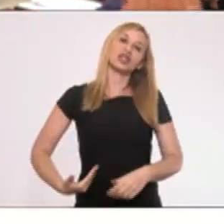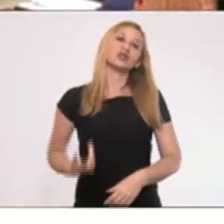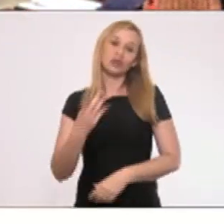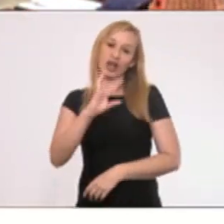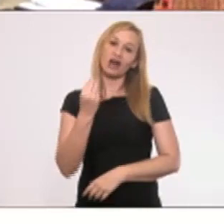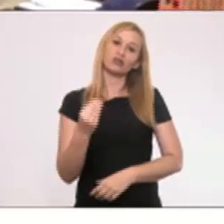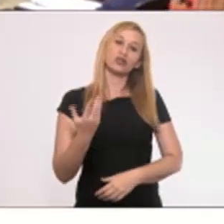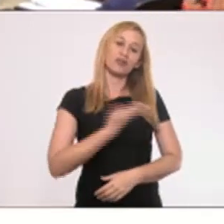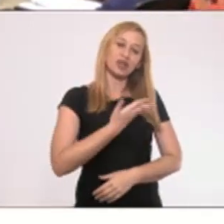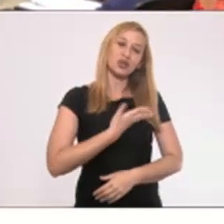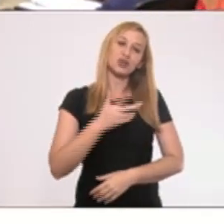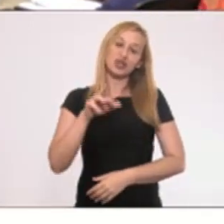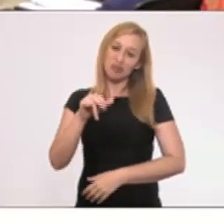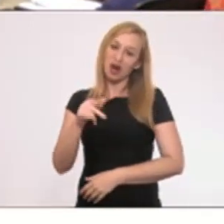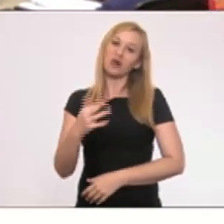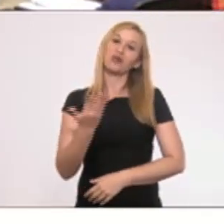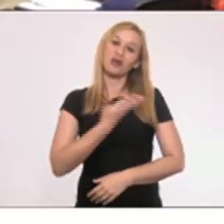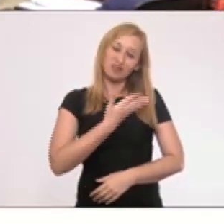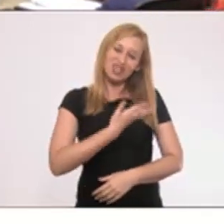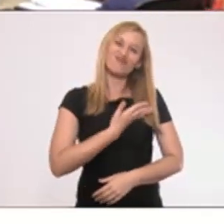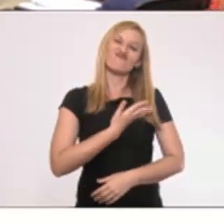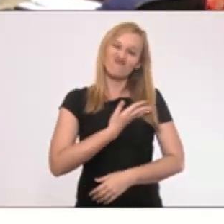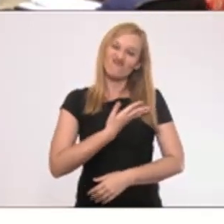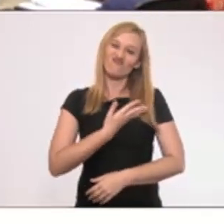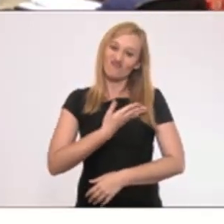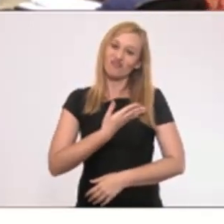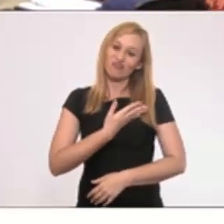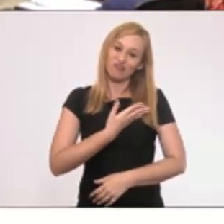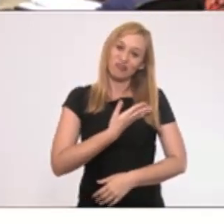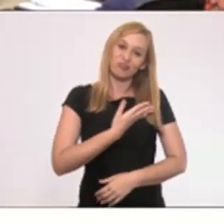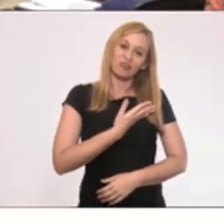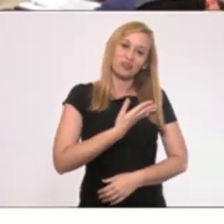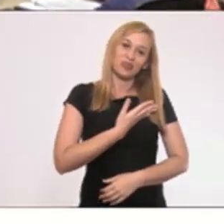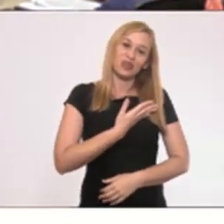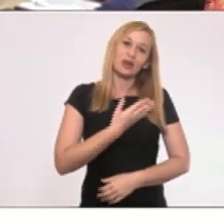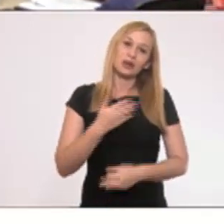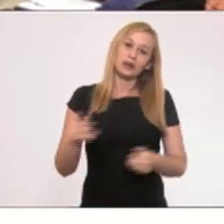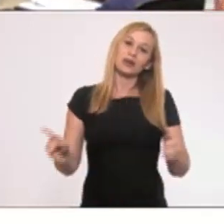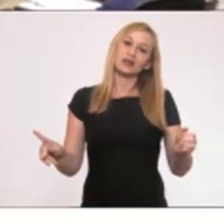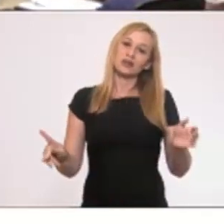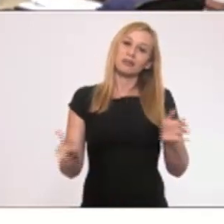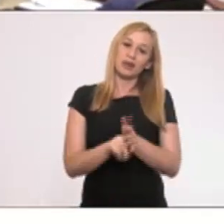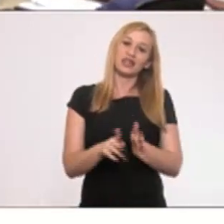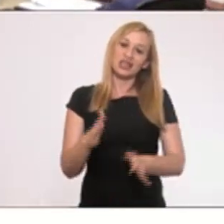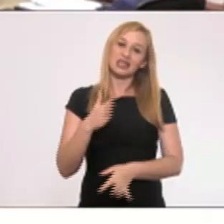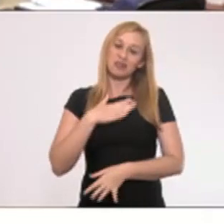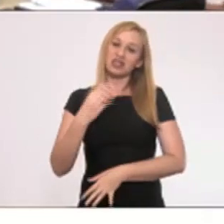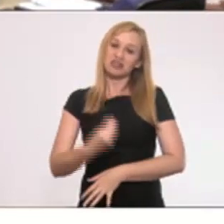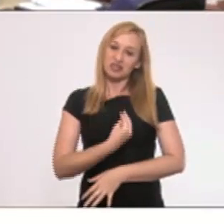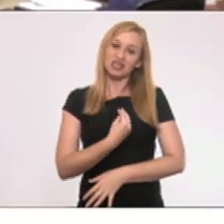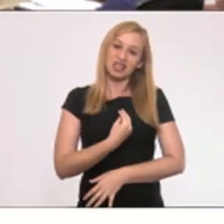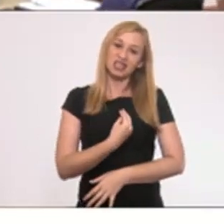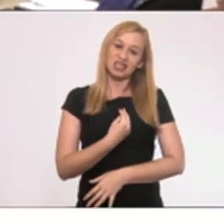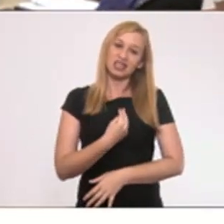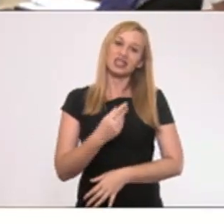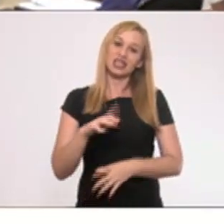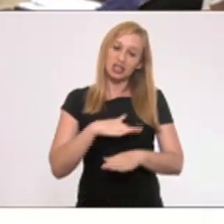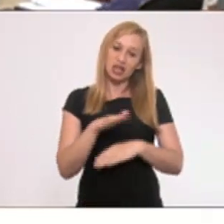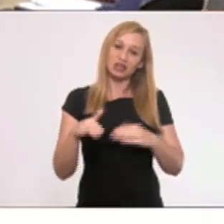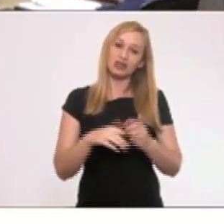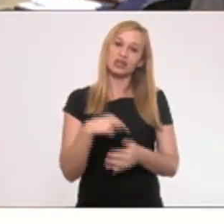meu irmão, meu amigo, meu compadre, e que fez parte e faz parte da nossa vida pública desde o